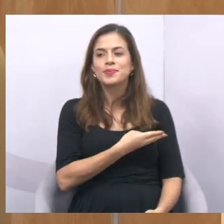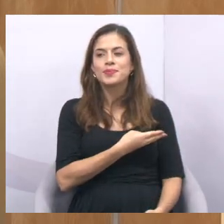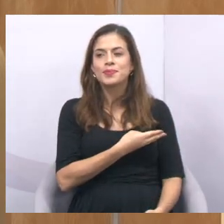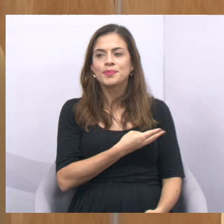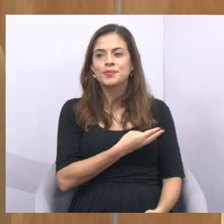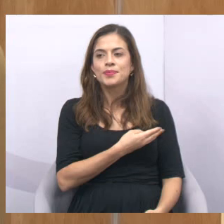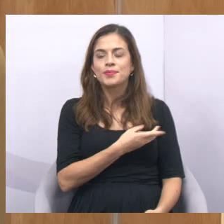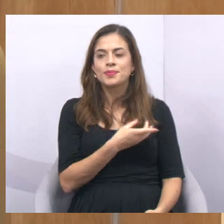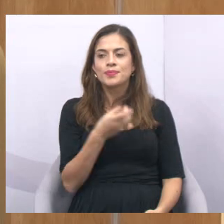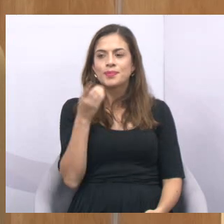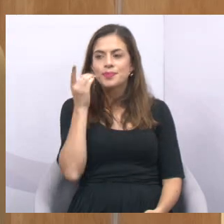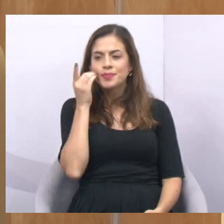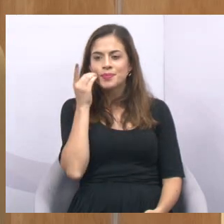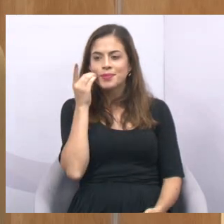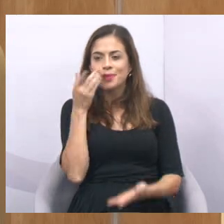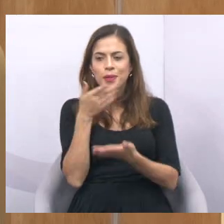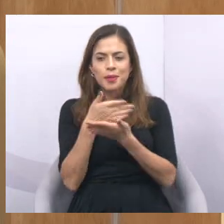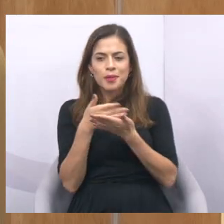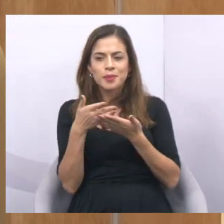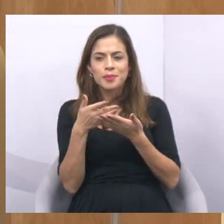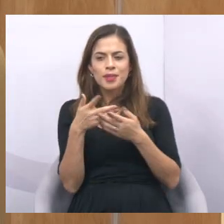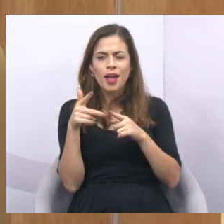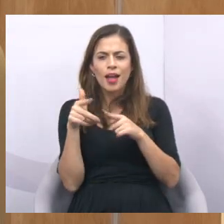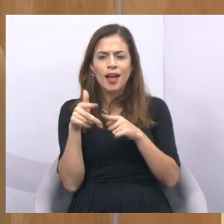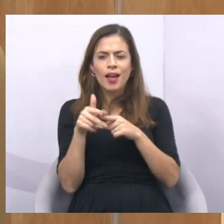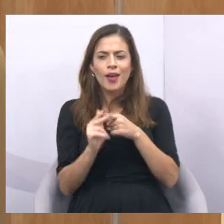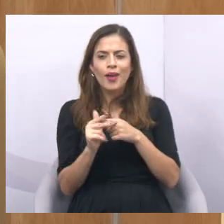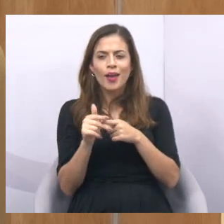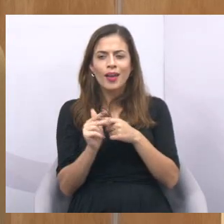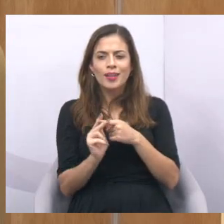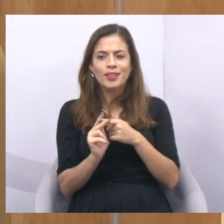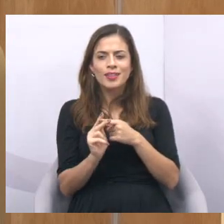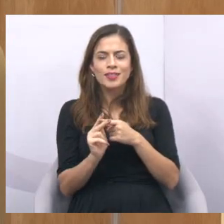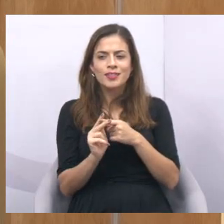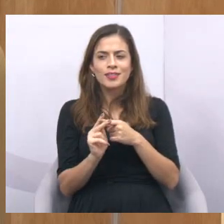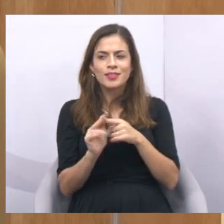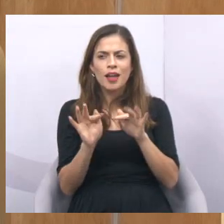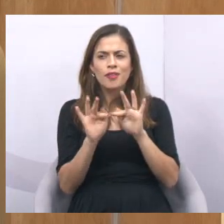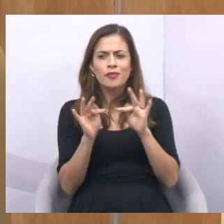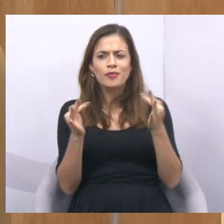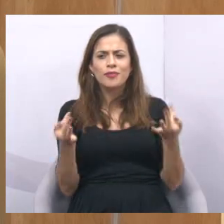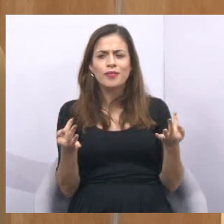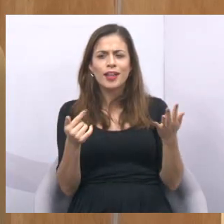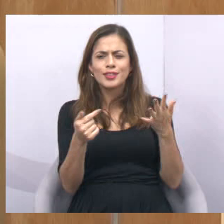O Dude, eu vou começar fazendo uma correção na sua última frase,